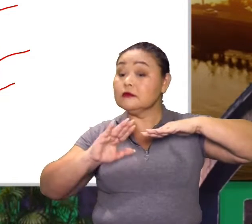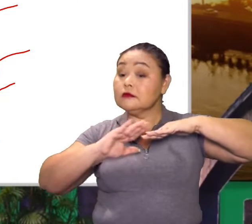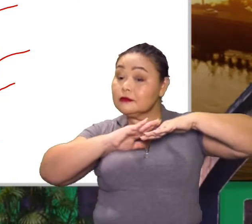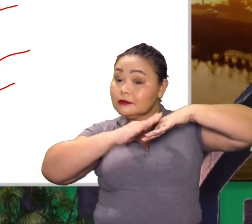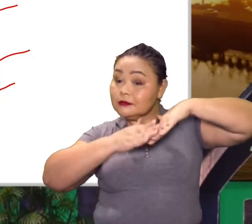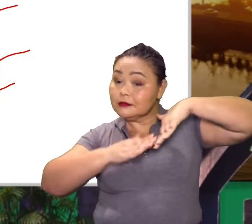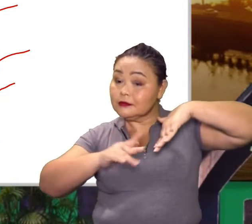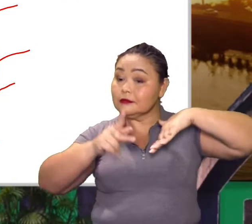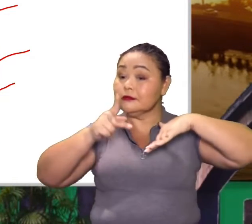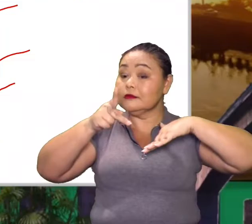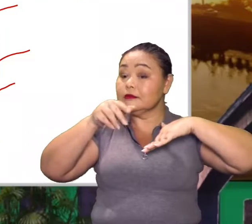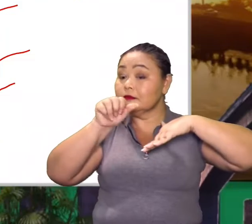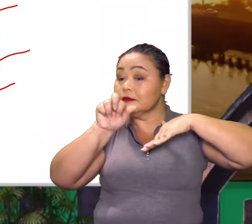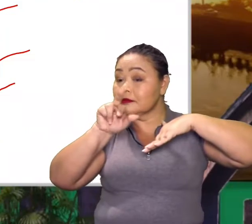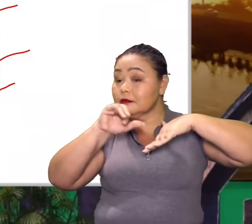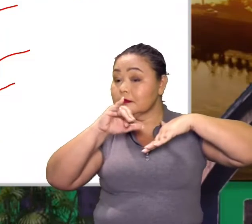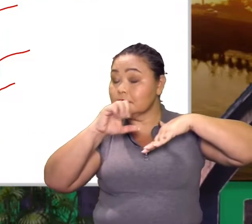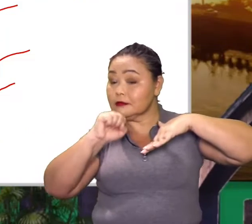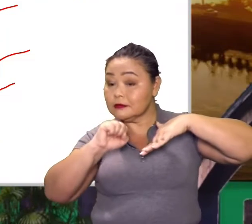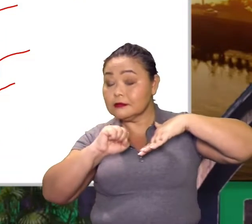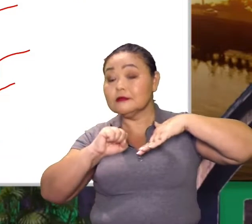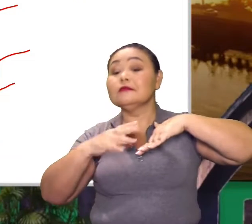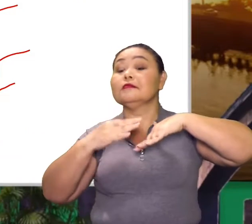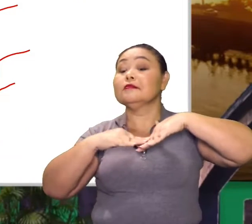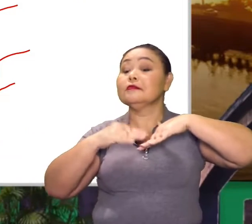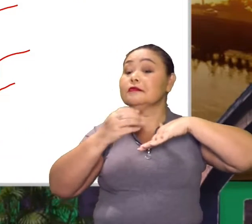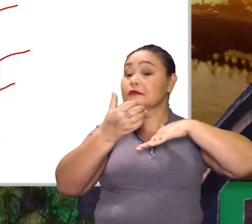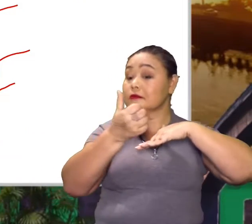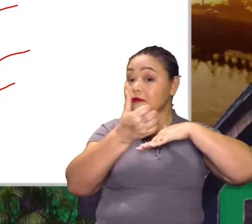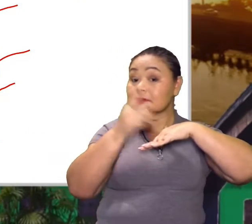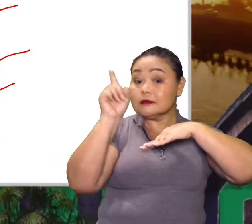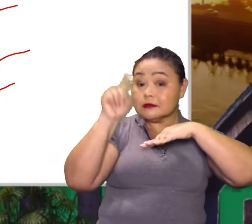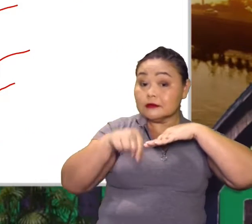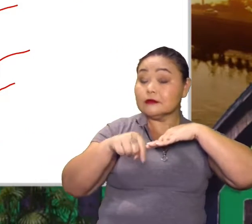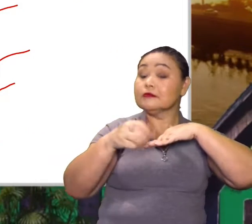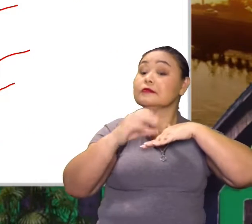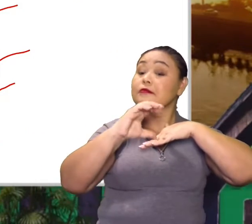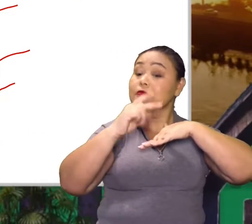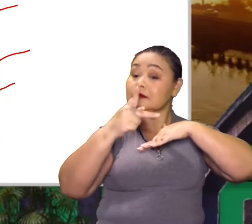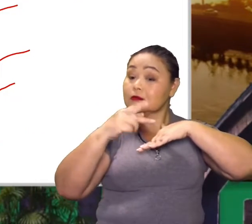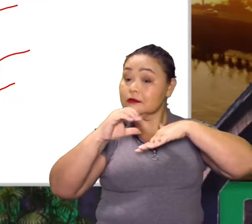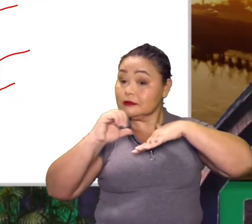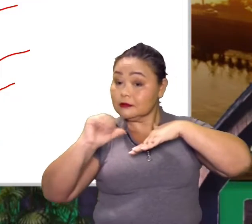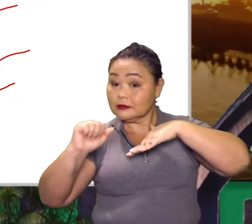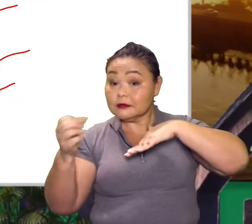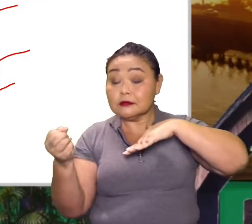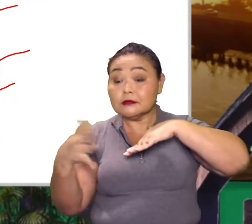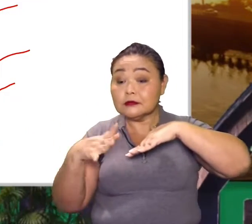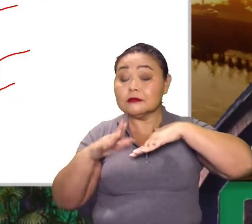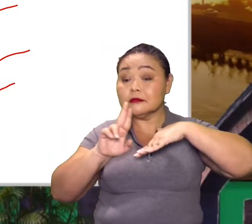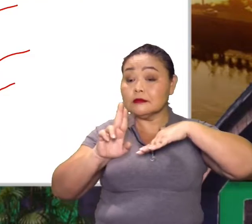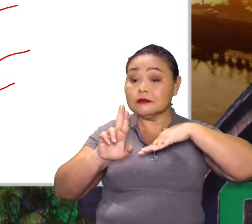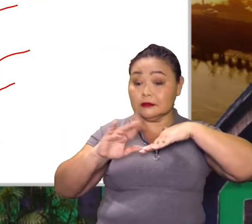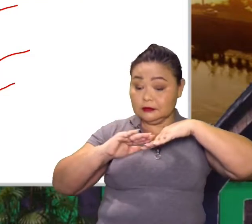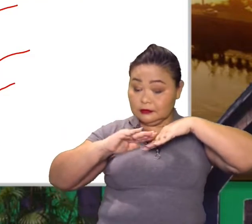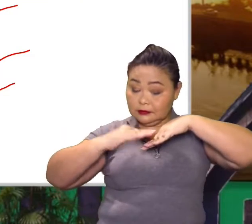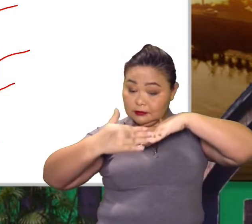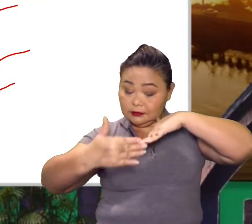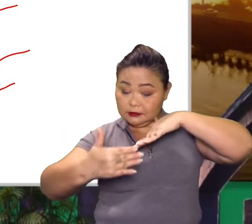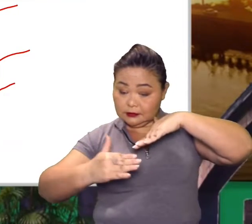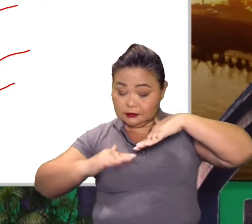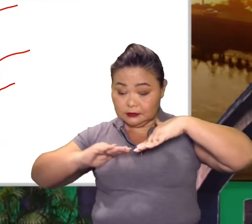dos Parecis, a Serra dos Pacás Novos e a encosta setentrional do Planalto Brasileiro, nessa nomenclatura de